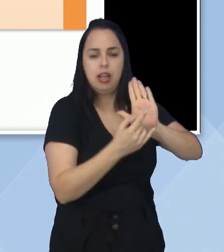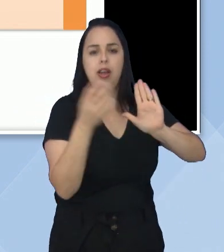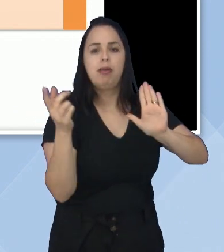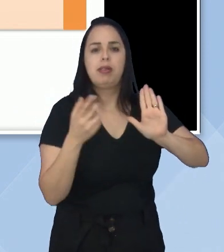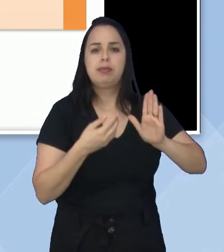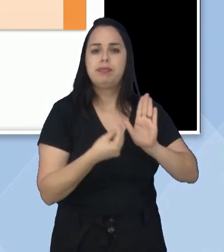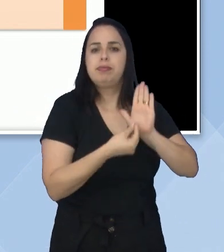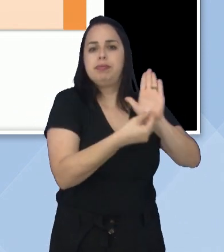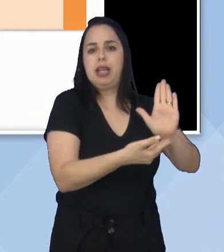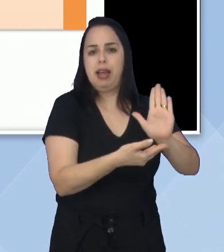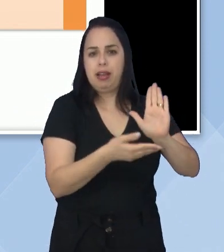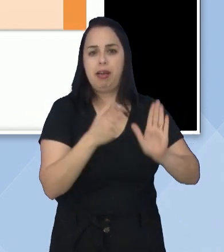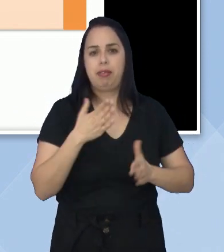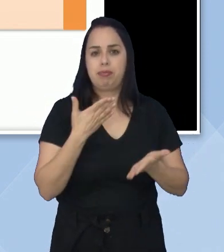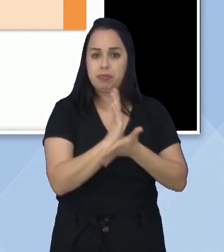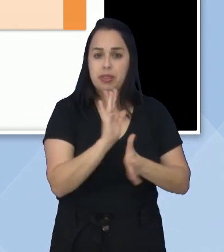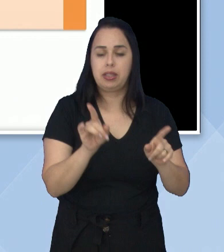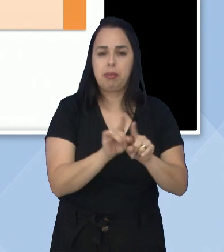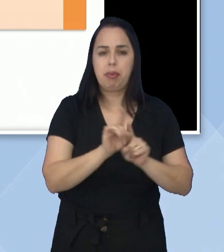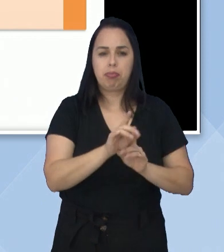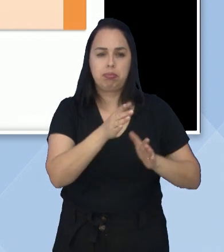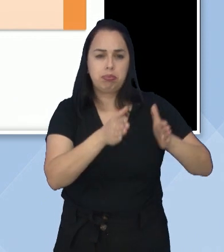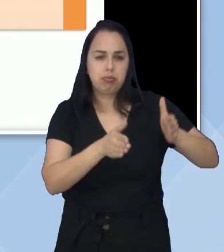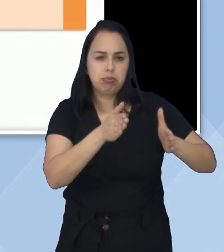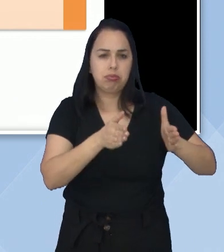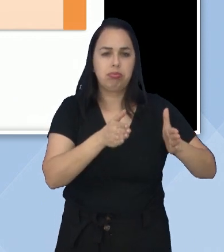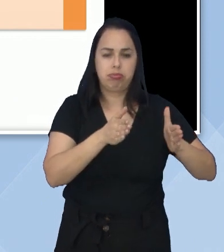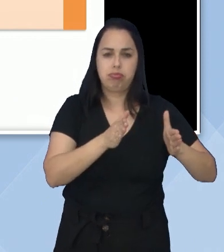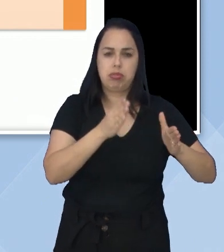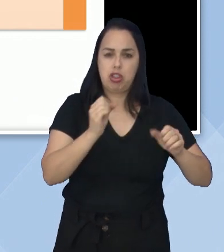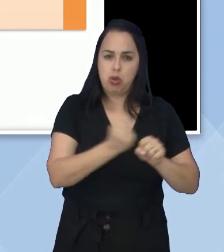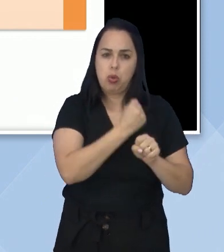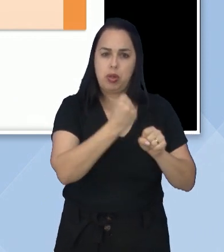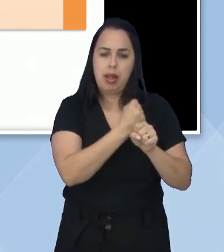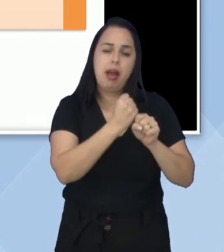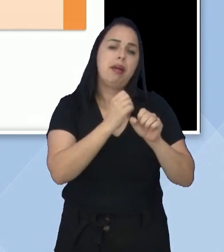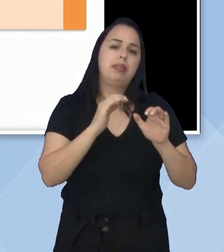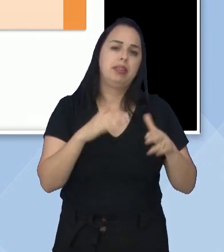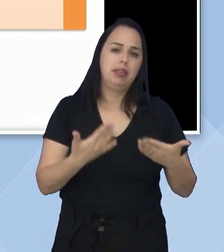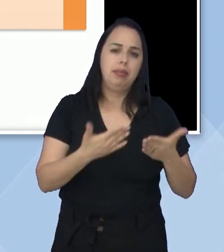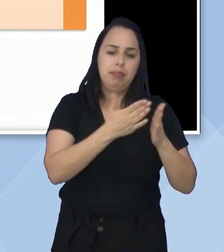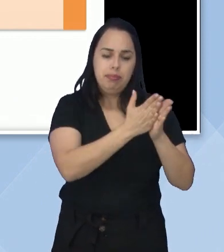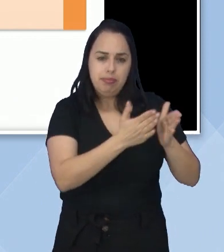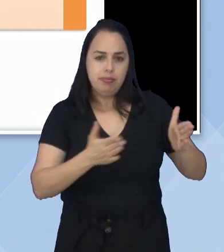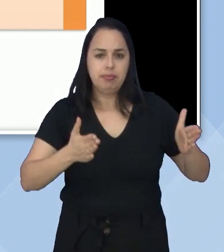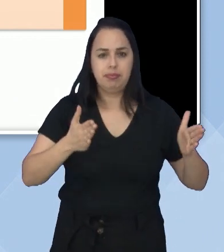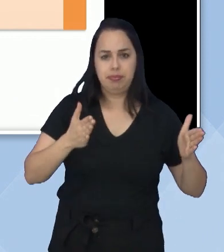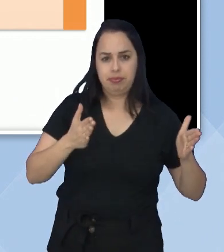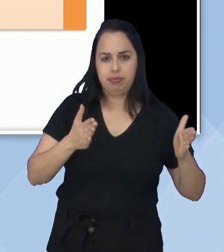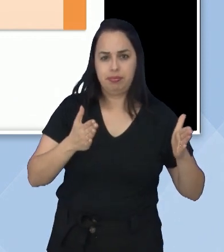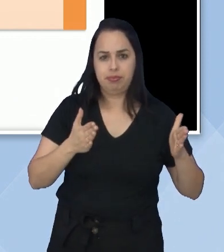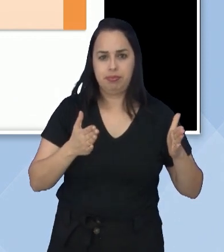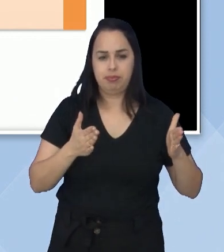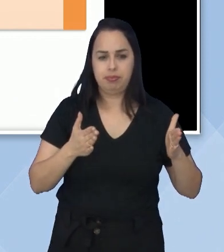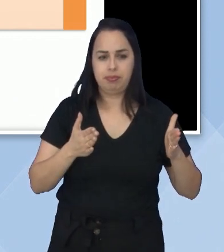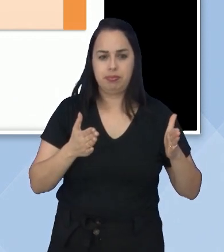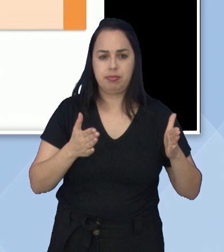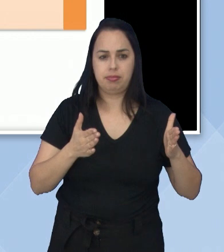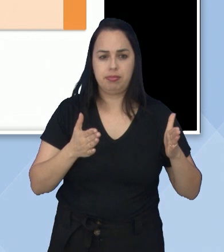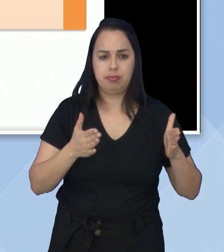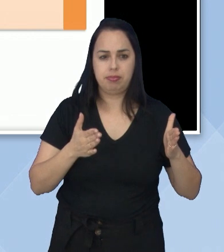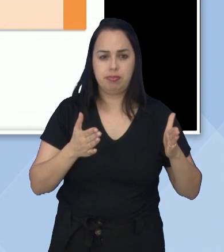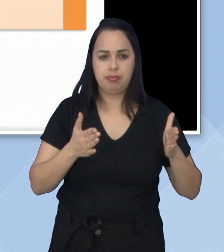habite-se esse termo de parcial de construção de obra já é permitido agora a gente está estendendo também para macronamento